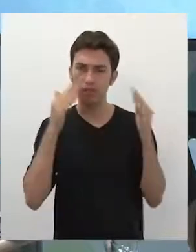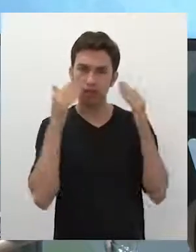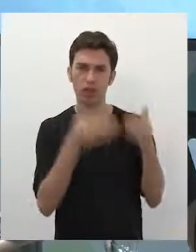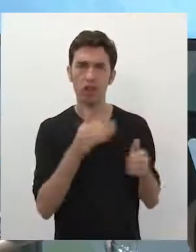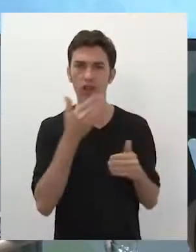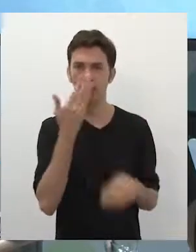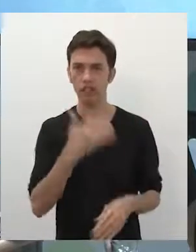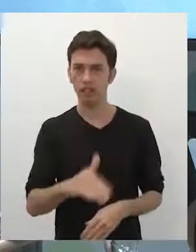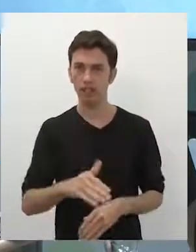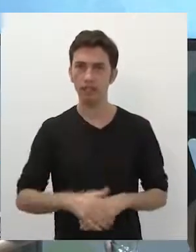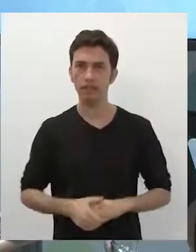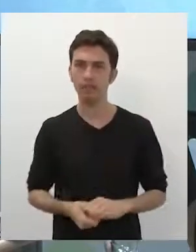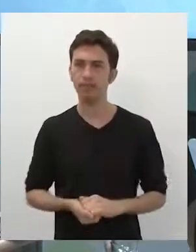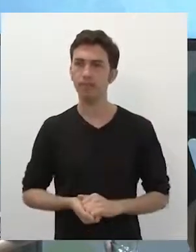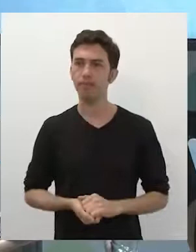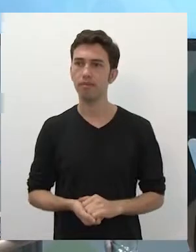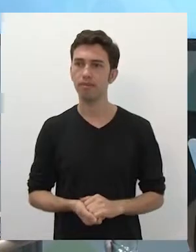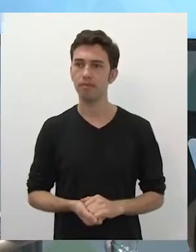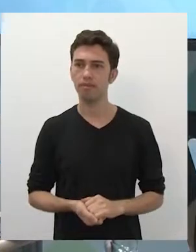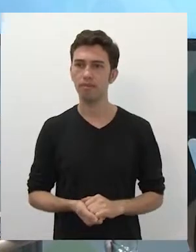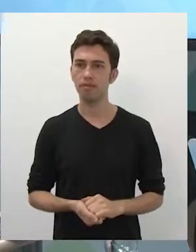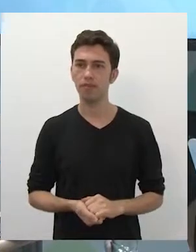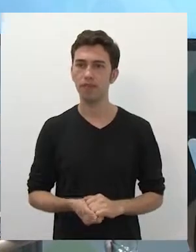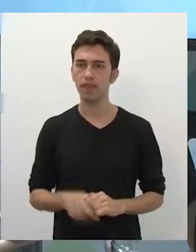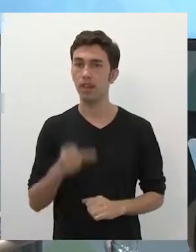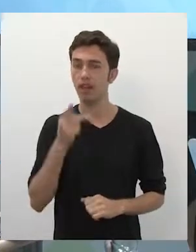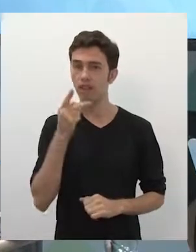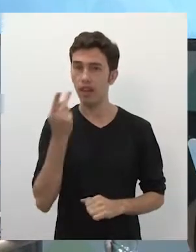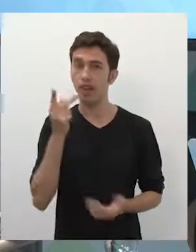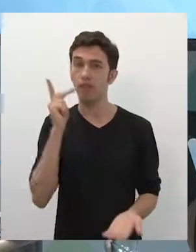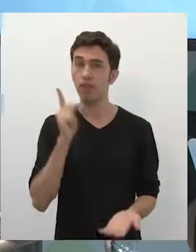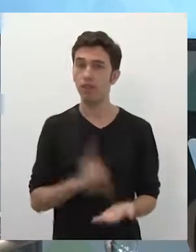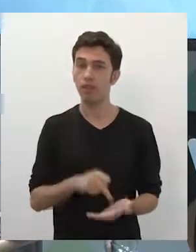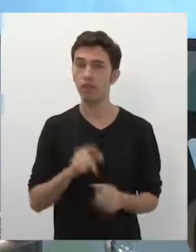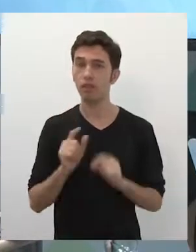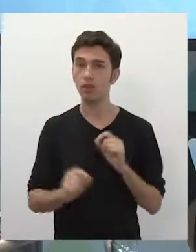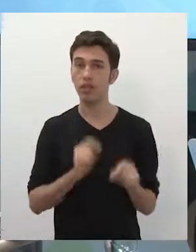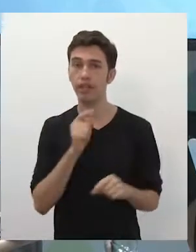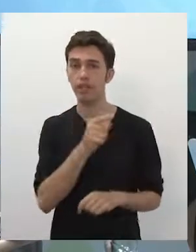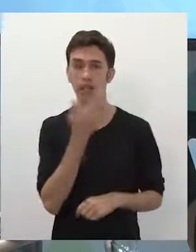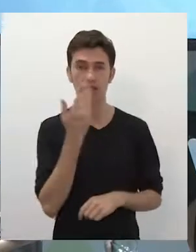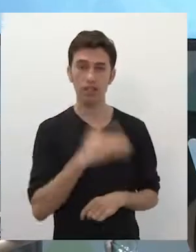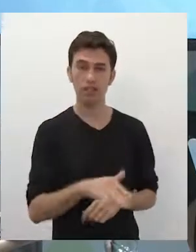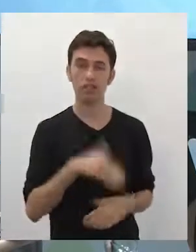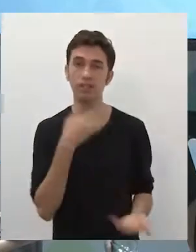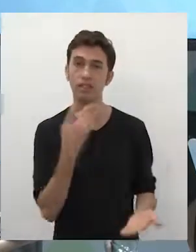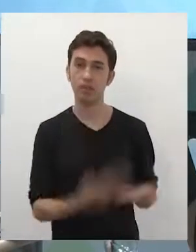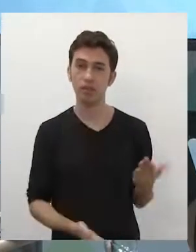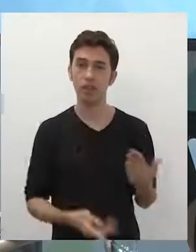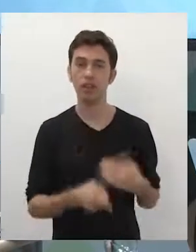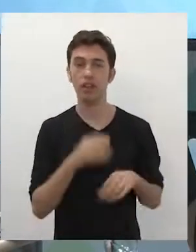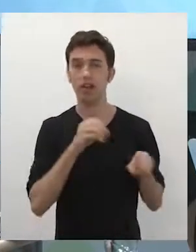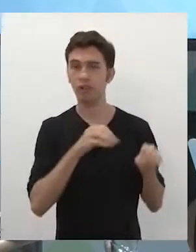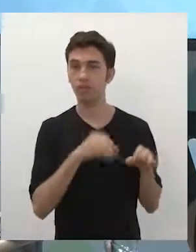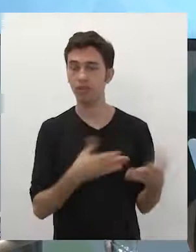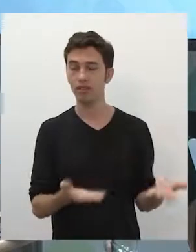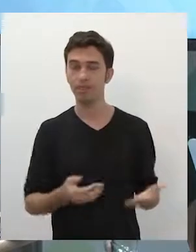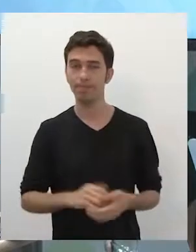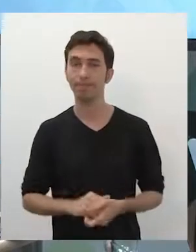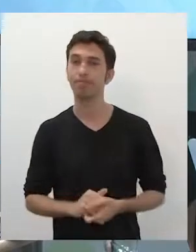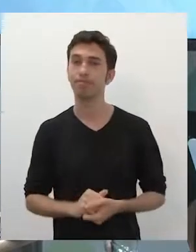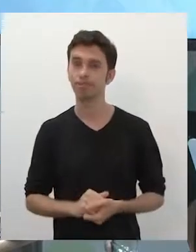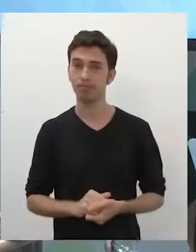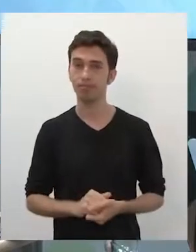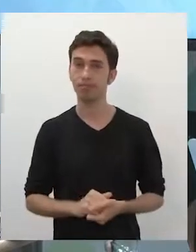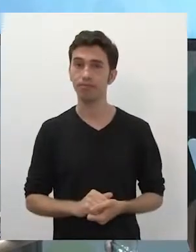crianças, tá? Então, ele reforça o fato de que as crianças também estão perdendo quanto à educação, né?